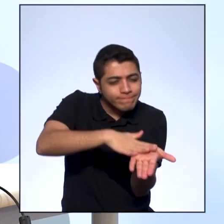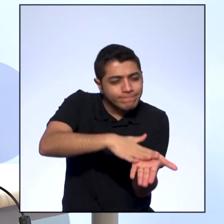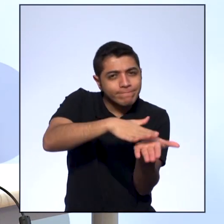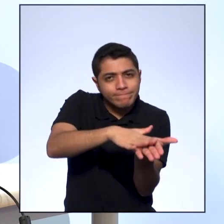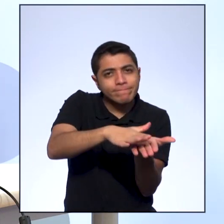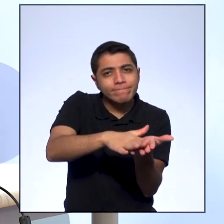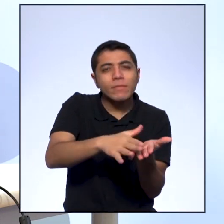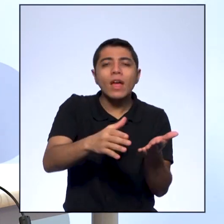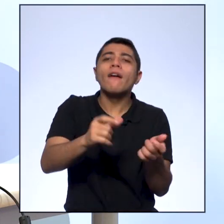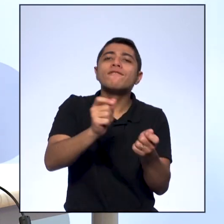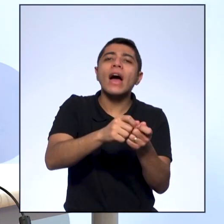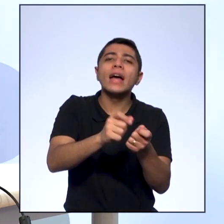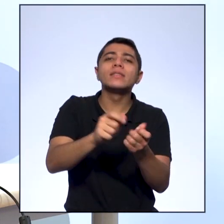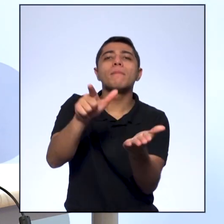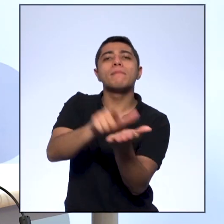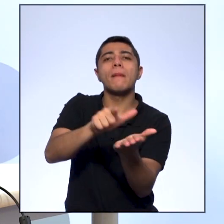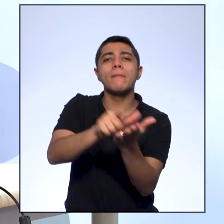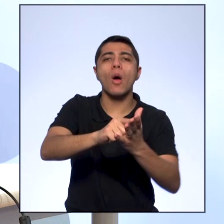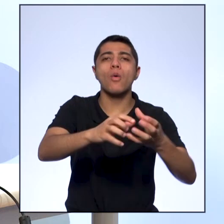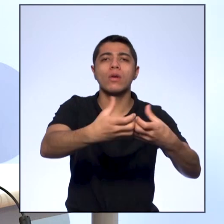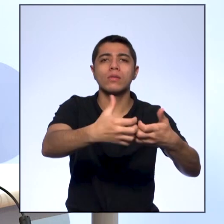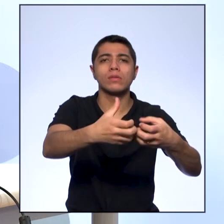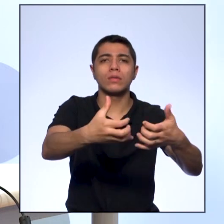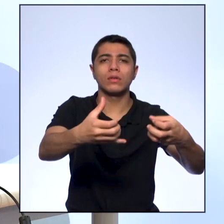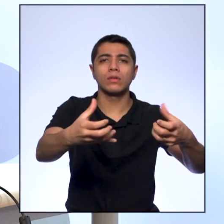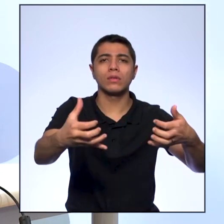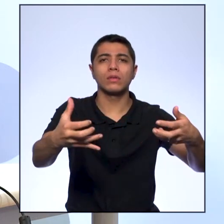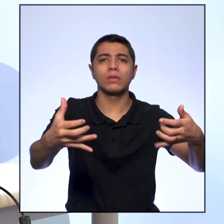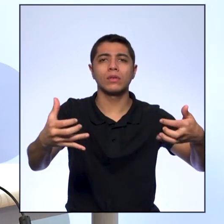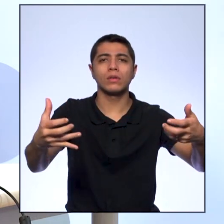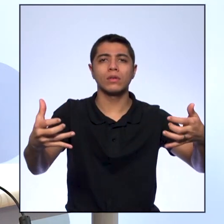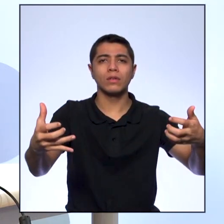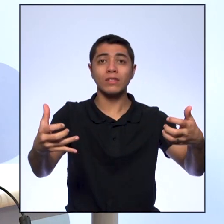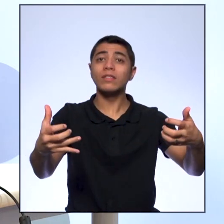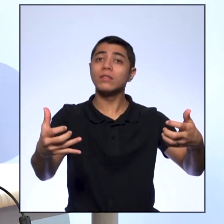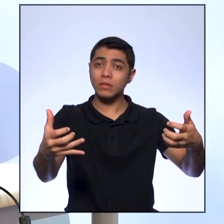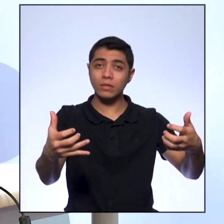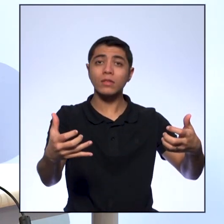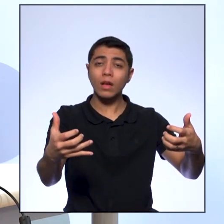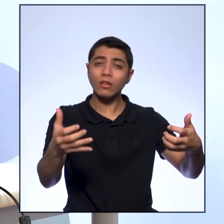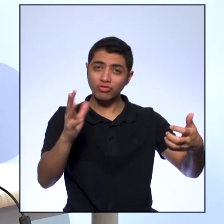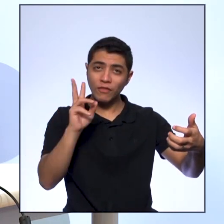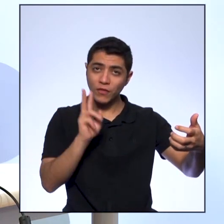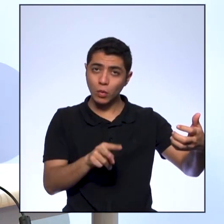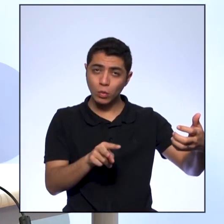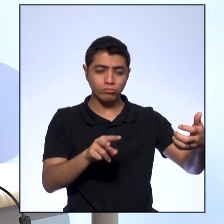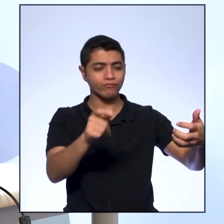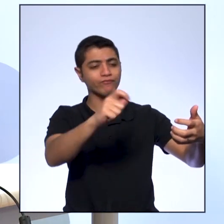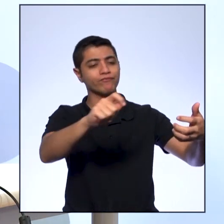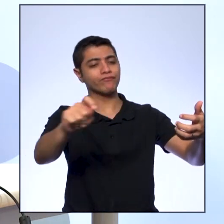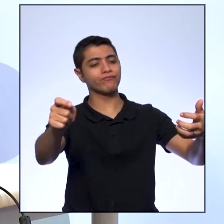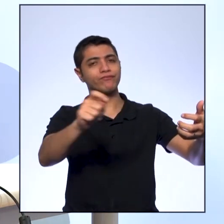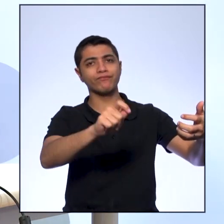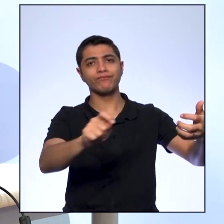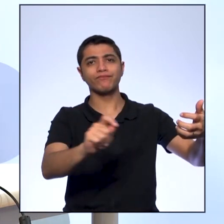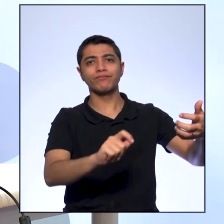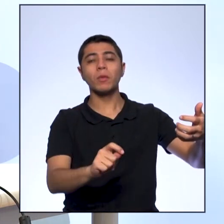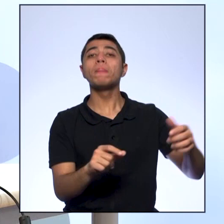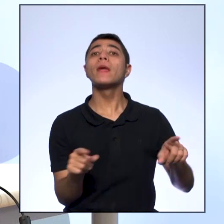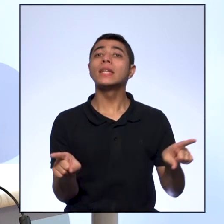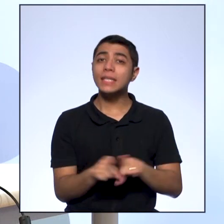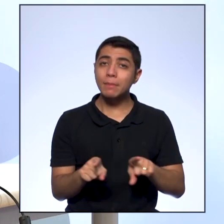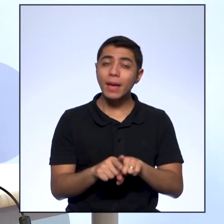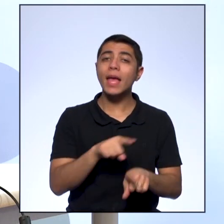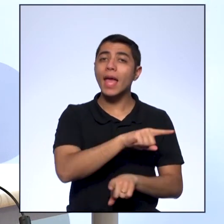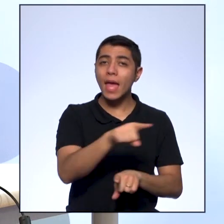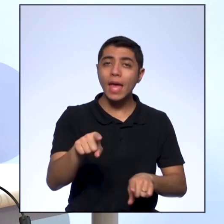egípcia, né? E também faziam vidro, né? Materiais de bronze, como nós vimos na aula anterior, também eram